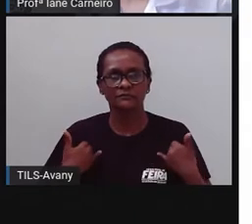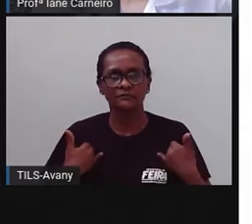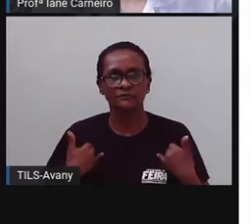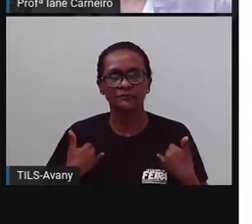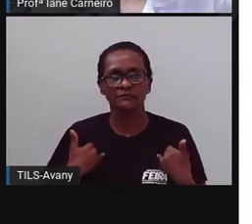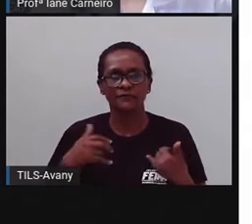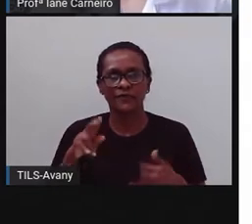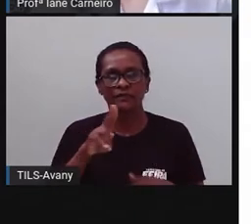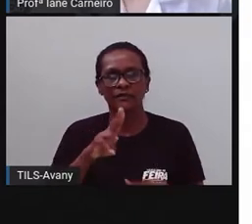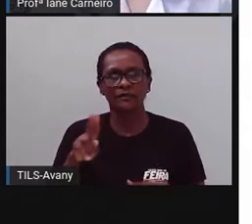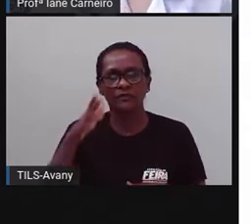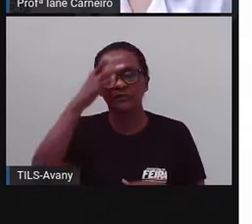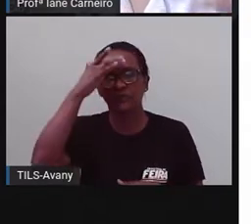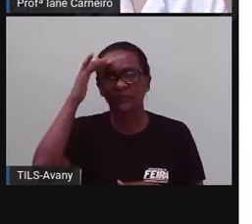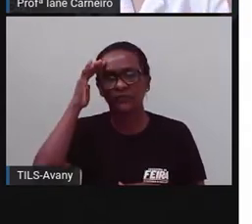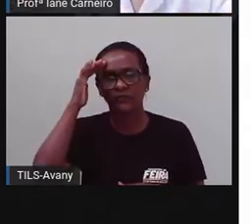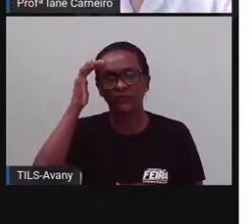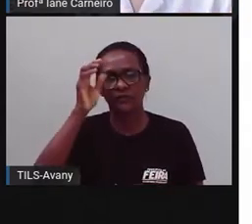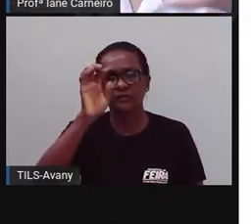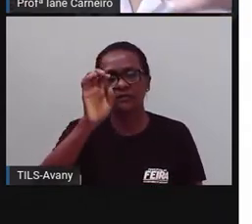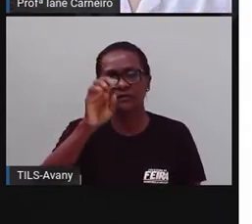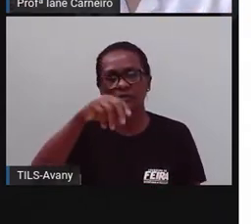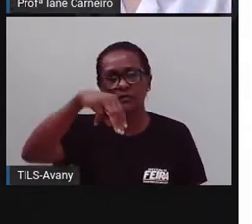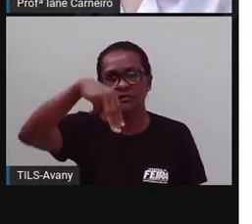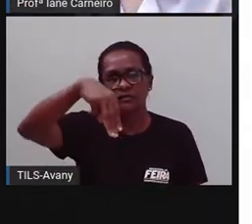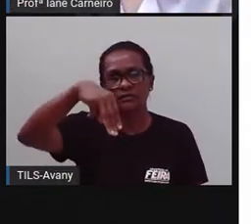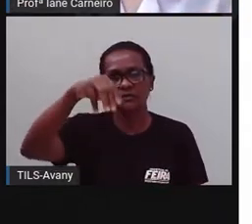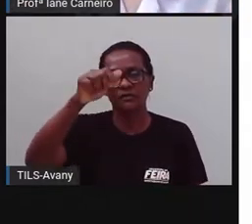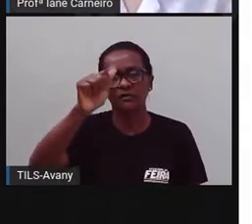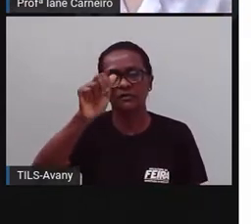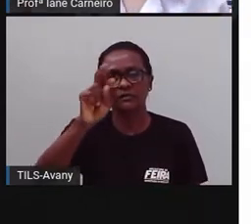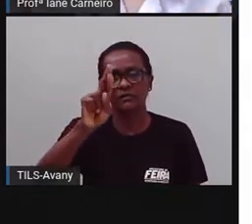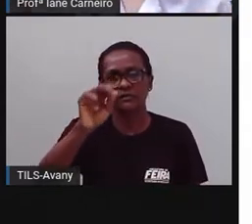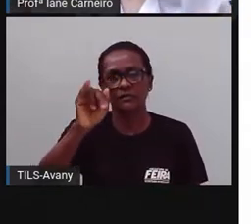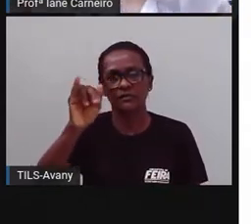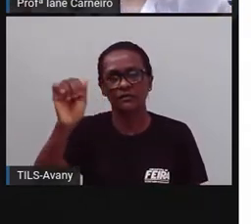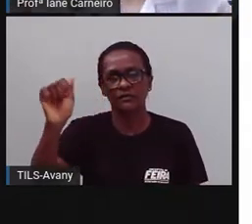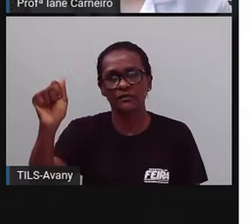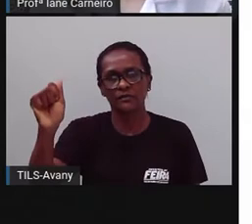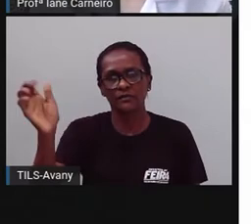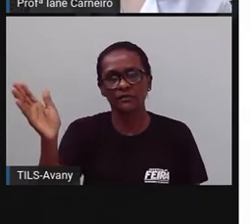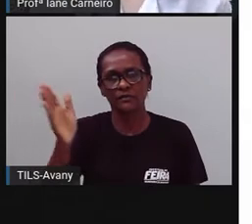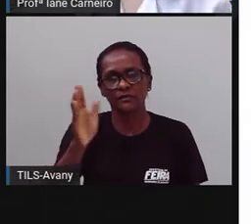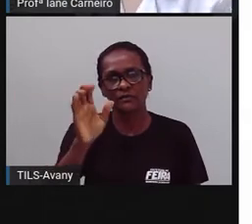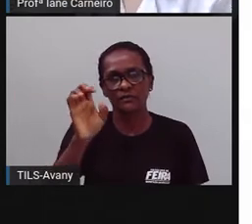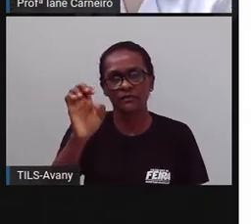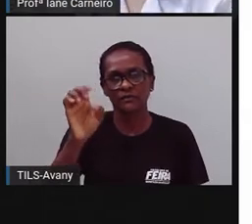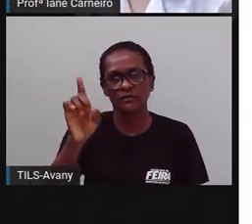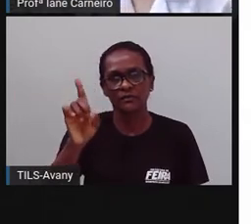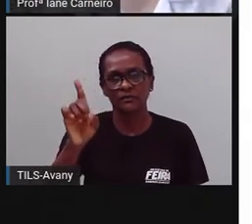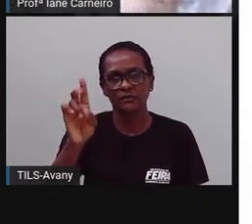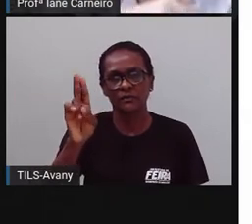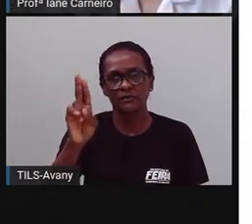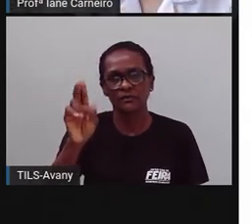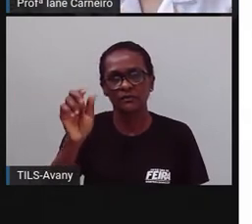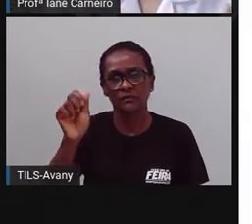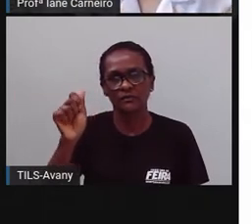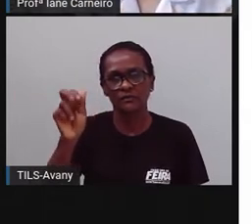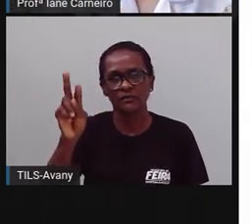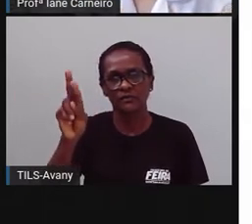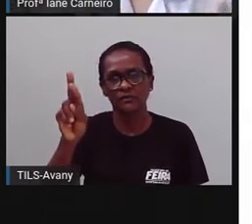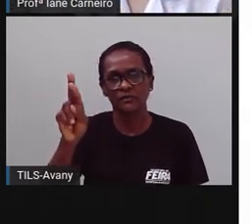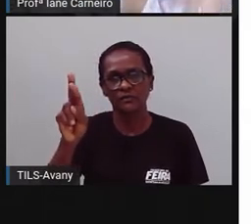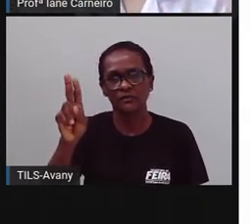Maria Eduarda então no título né no topo do convite vem explicando qual é a festa é uma é